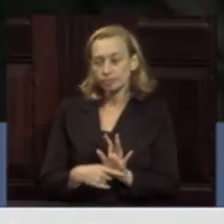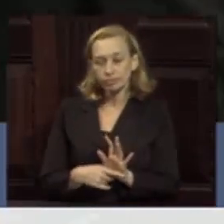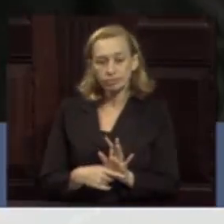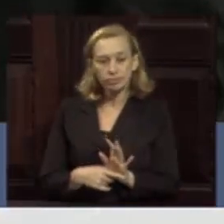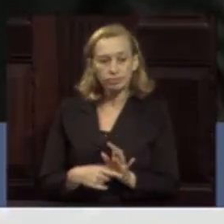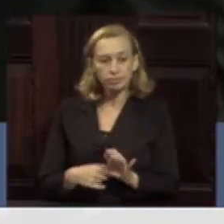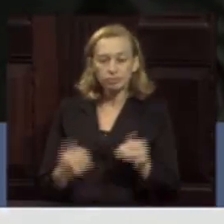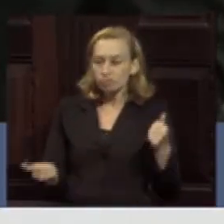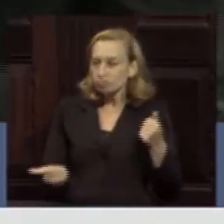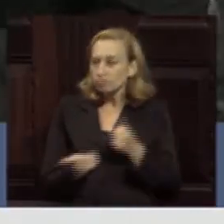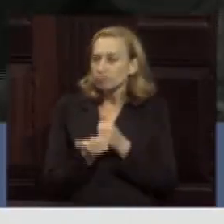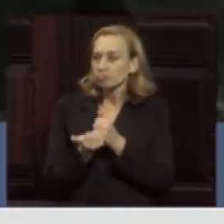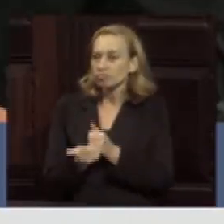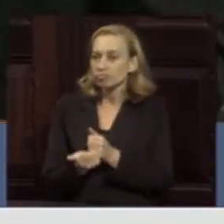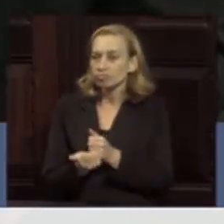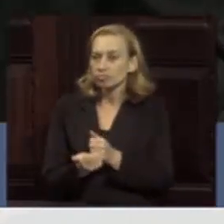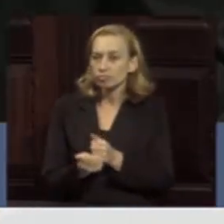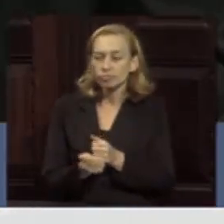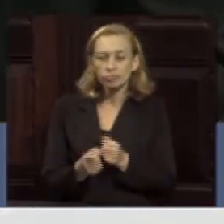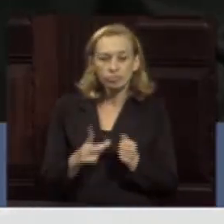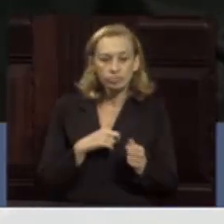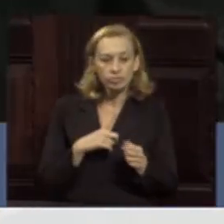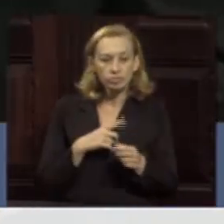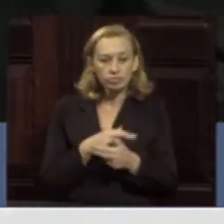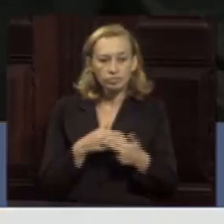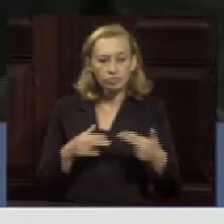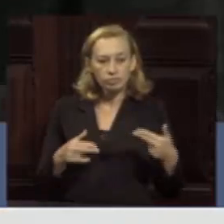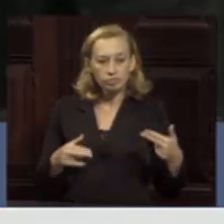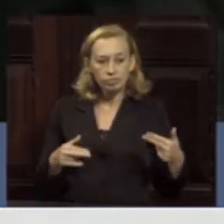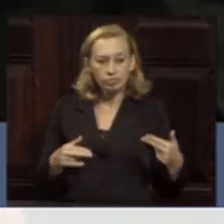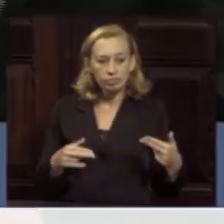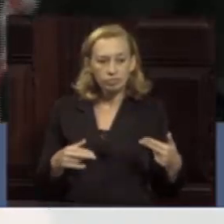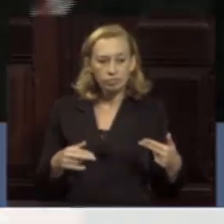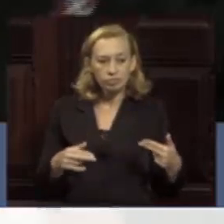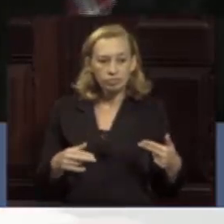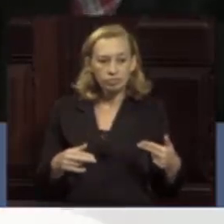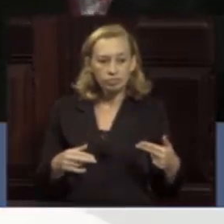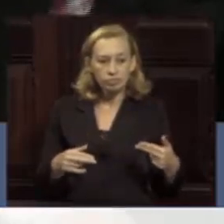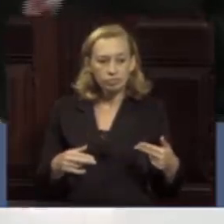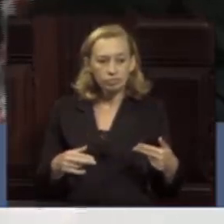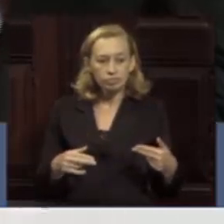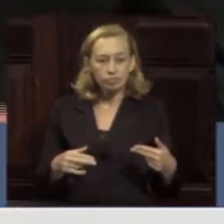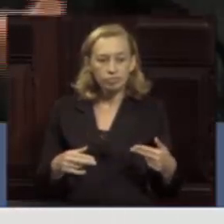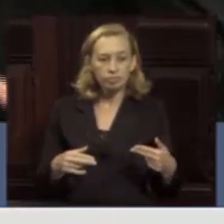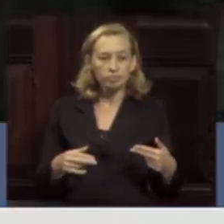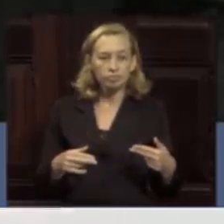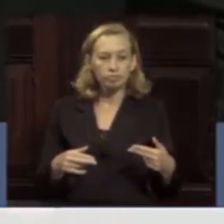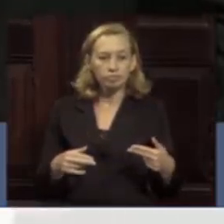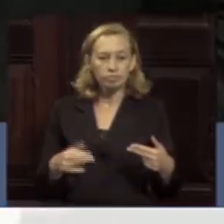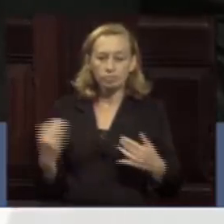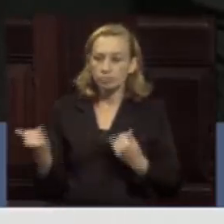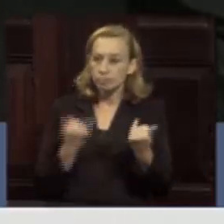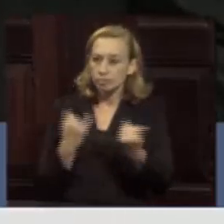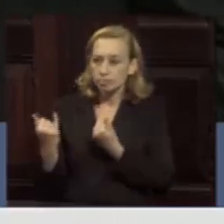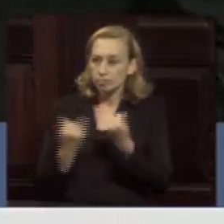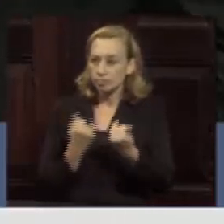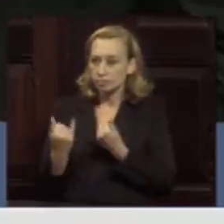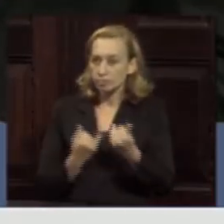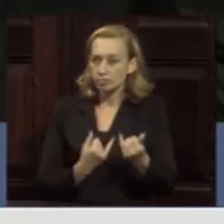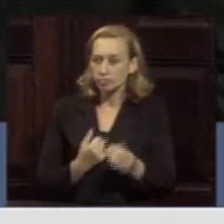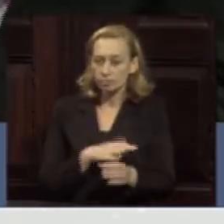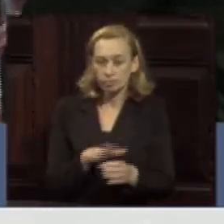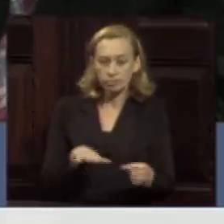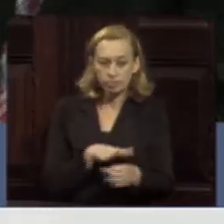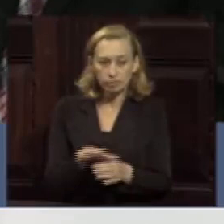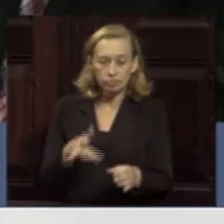Porque você colhe também as informações da área da saúde que são fundamentais que é o primeiro momento onde a mulher vai